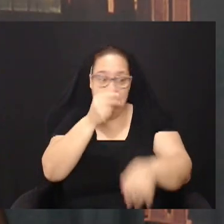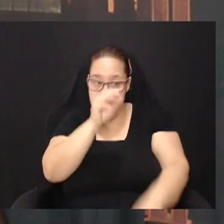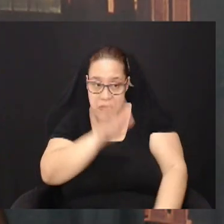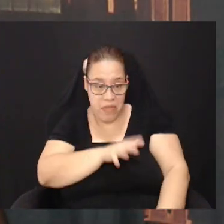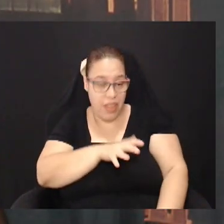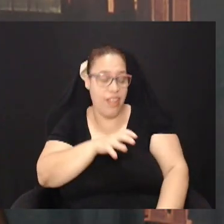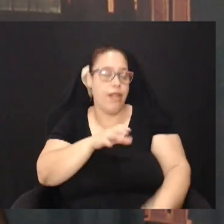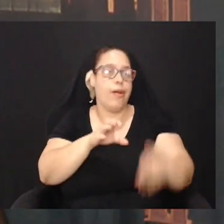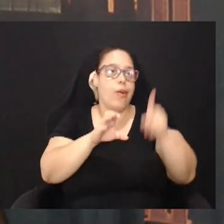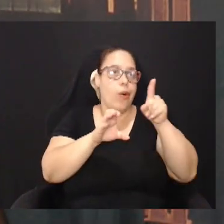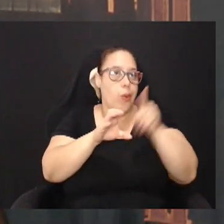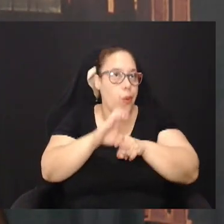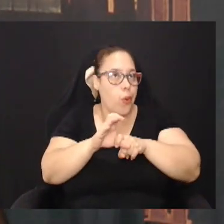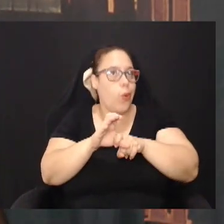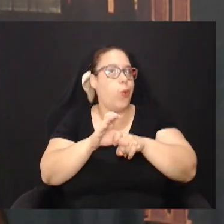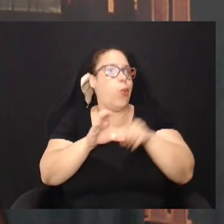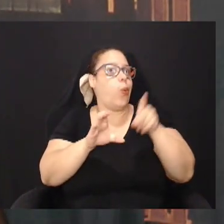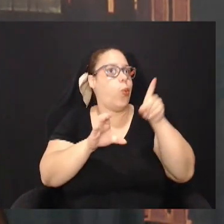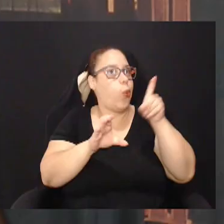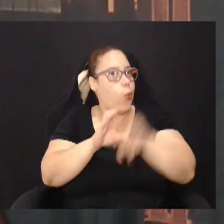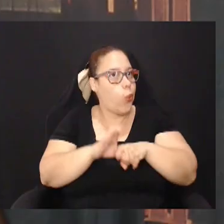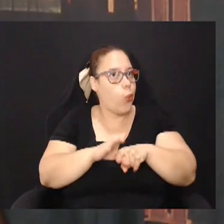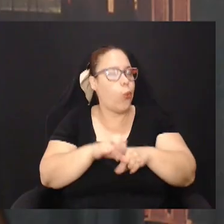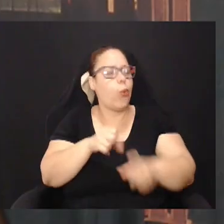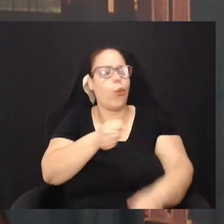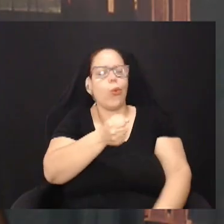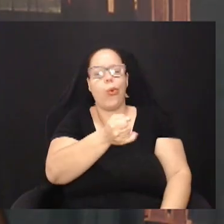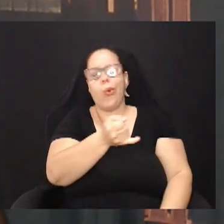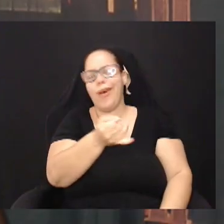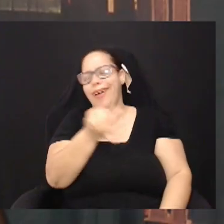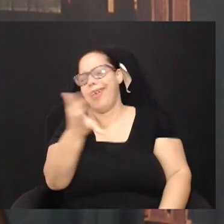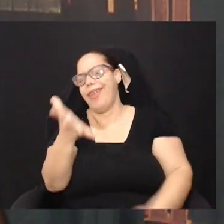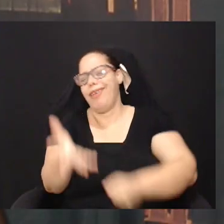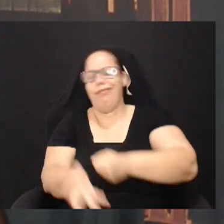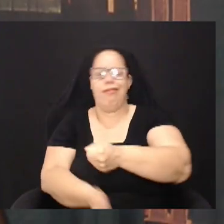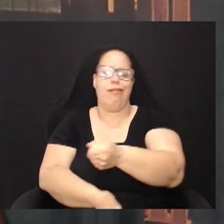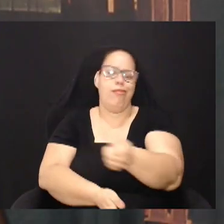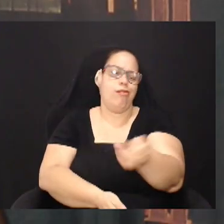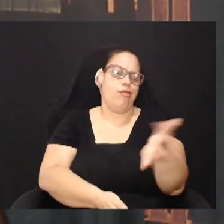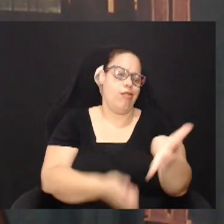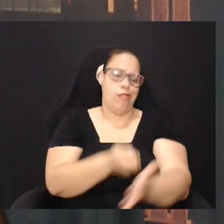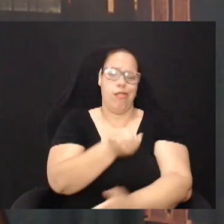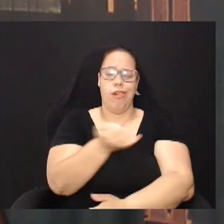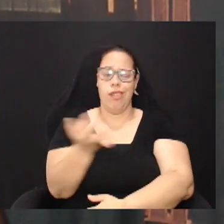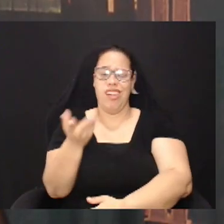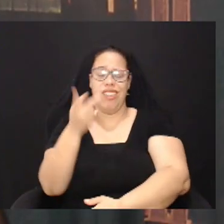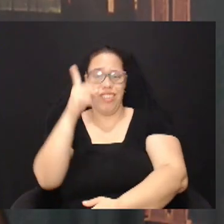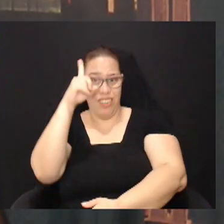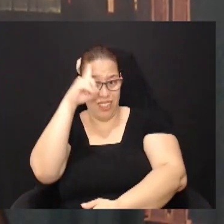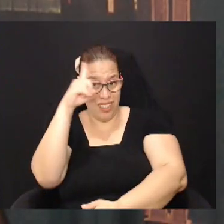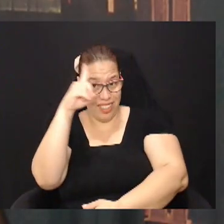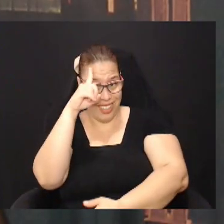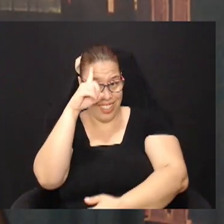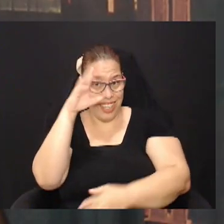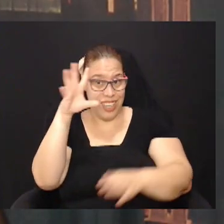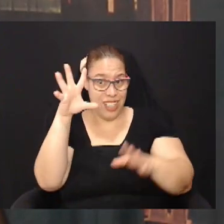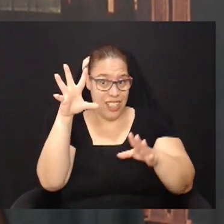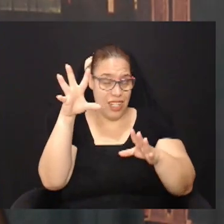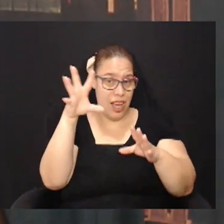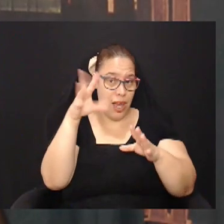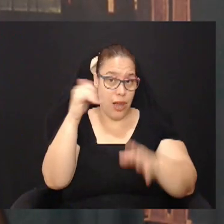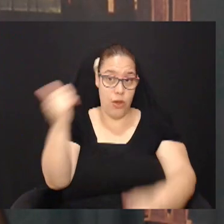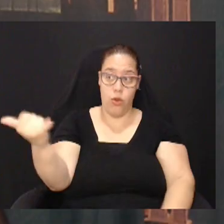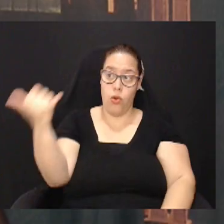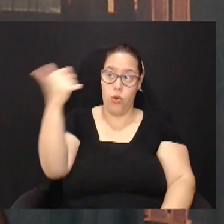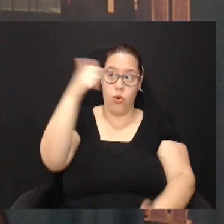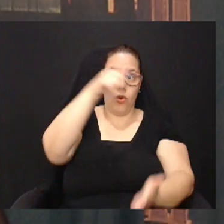E quantas vezes no dia a dia eu falo para os pacientes: desliguem os seus aparelhos 2